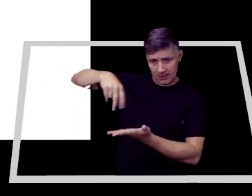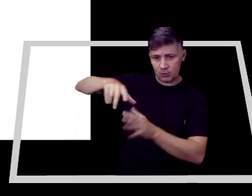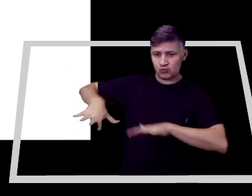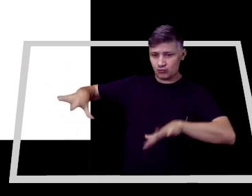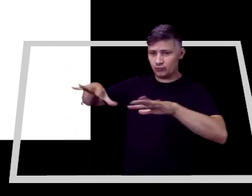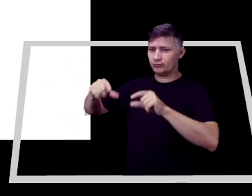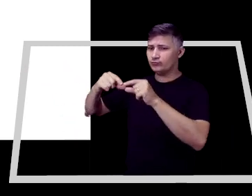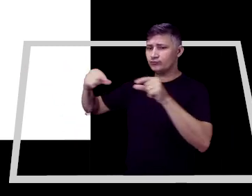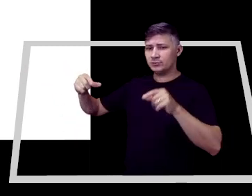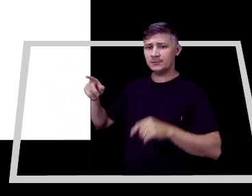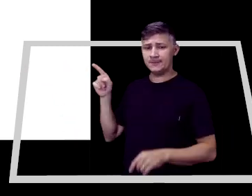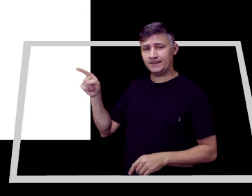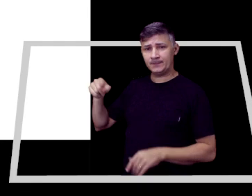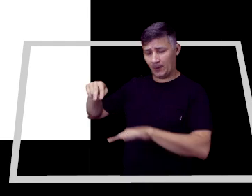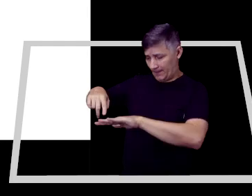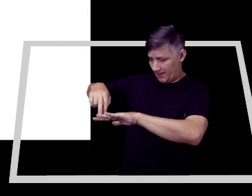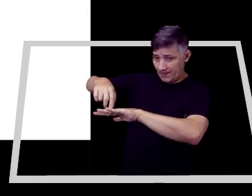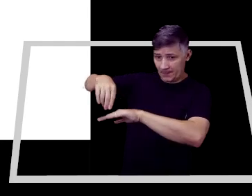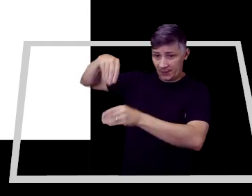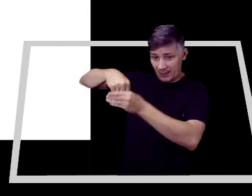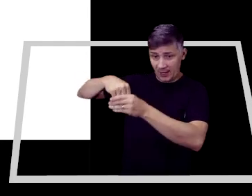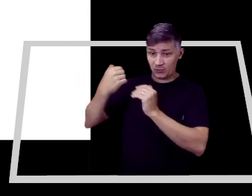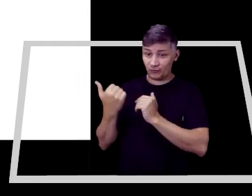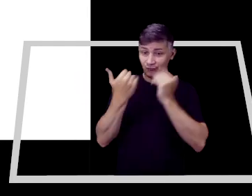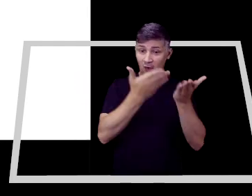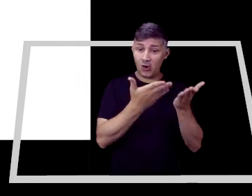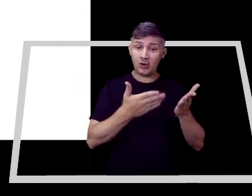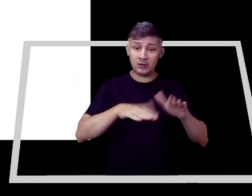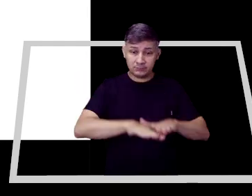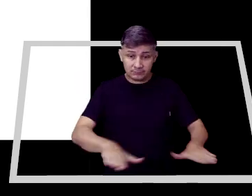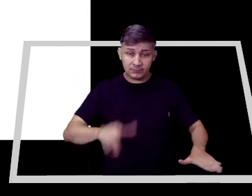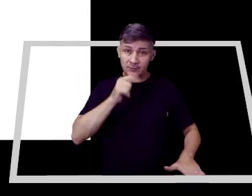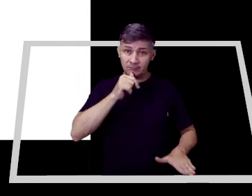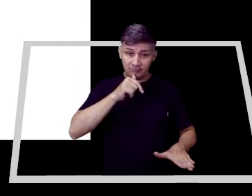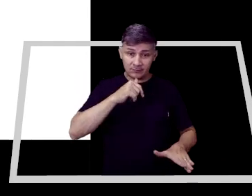Então, o piso interno, depois o fundo da piscina, os dois tipos de solar.